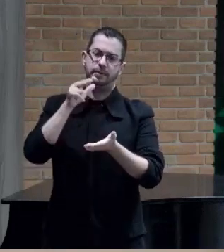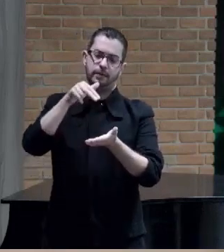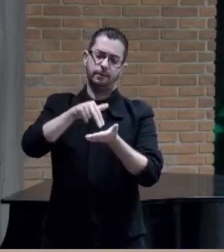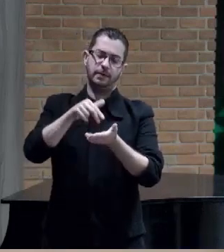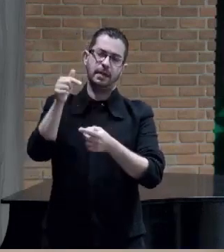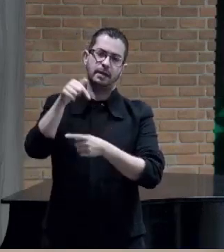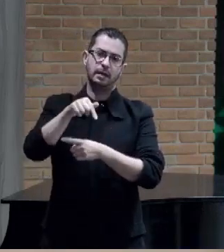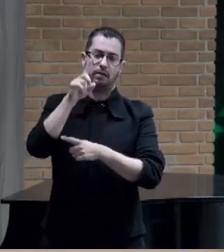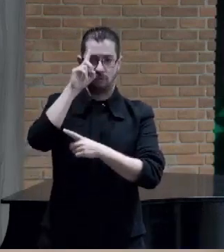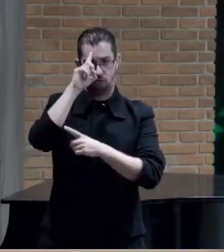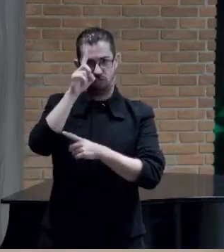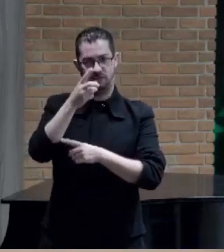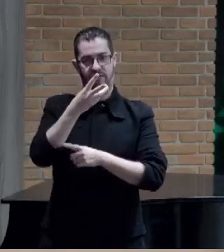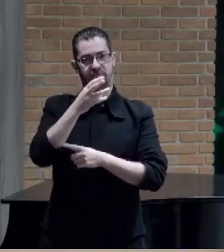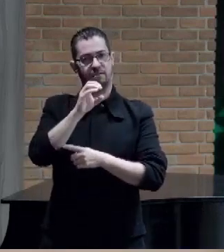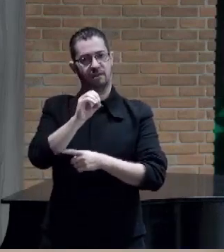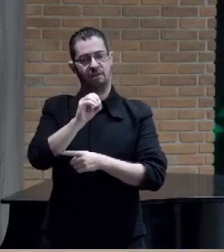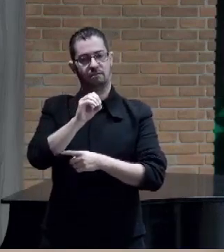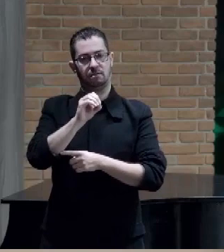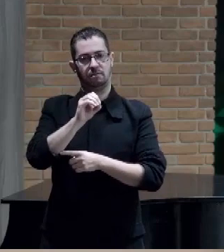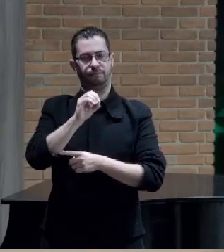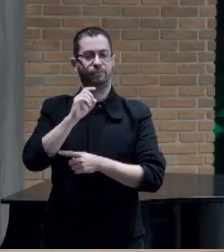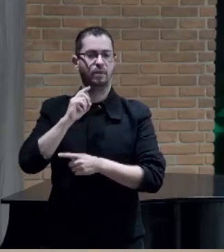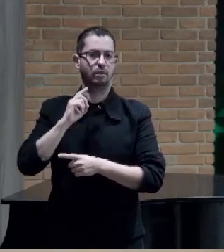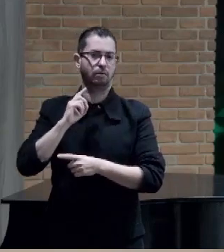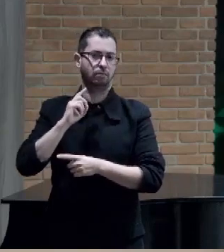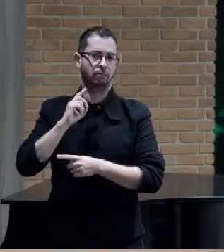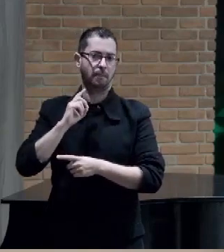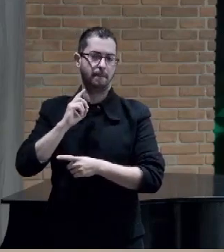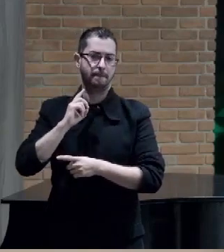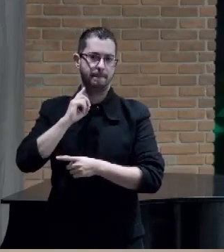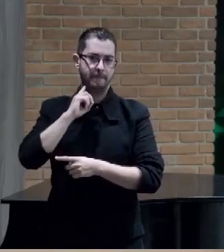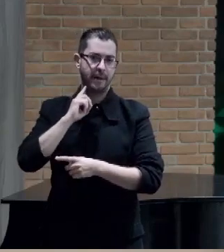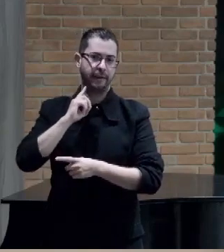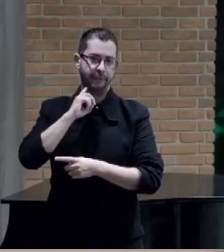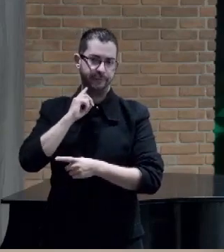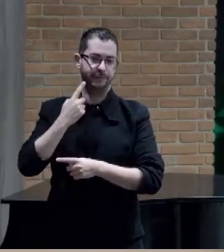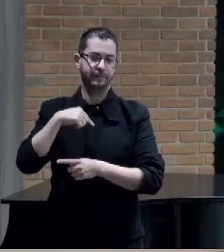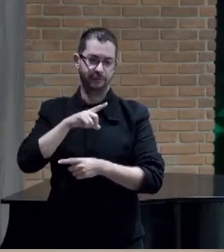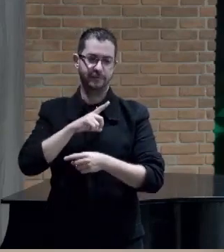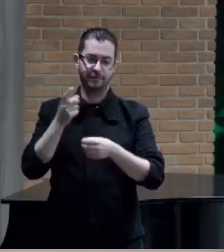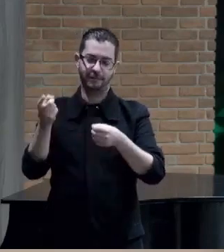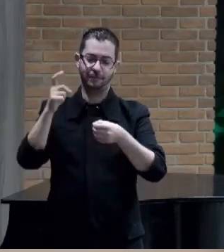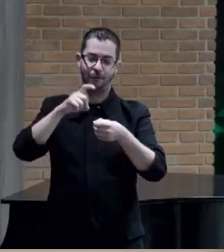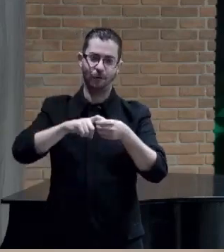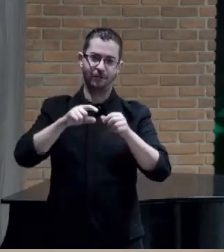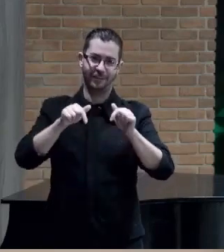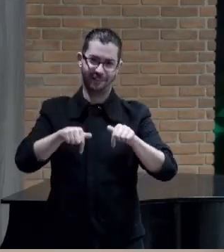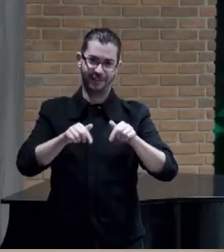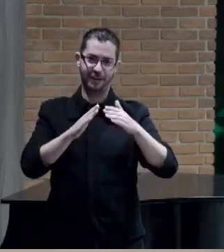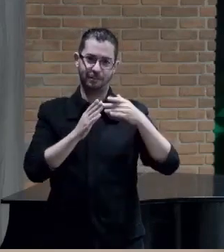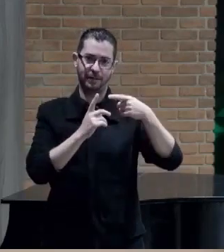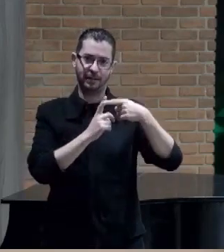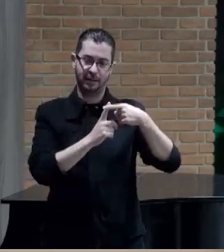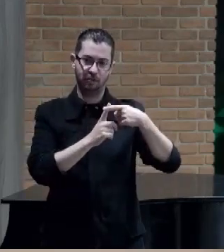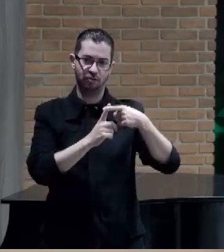30 de maio, o dia que nós estávamos retornando aqui para a nossa casa. E ao terminar